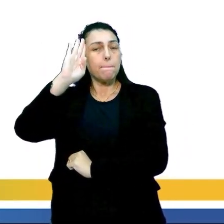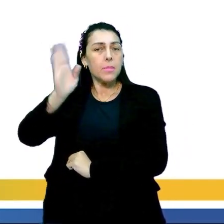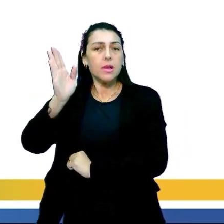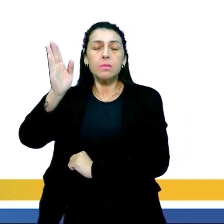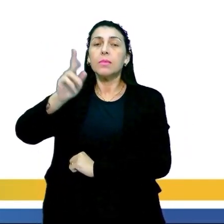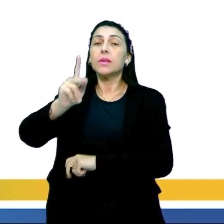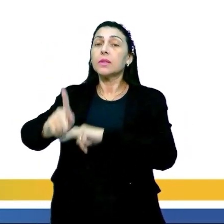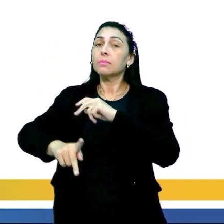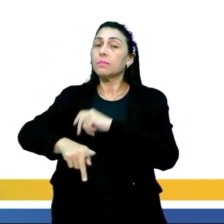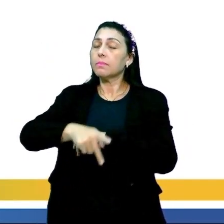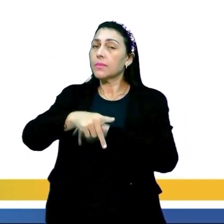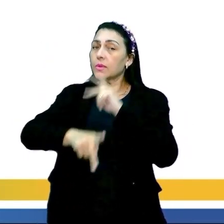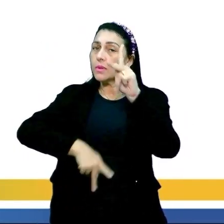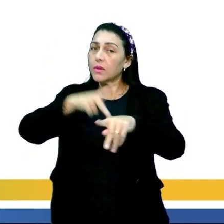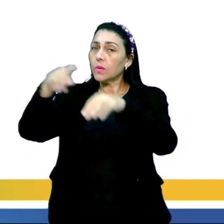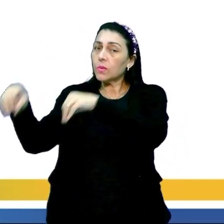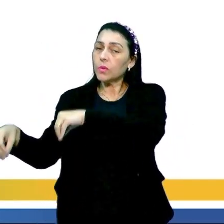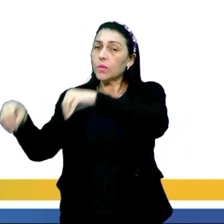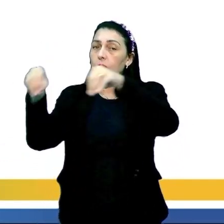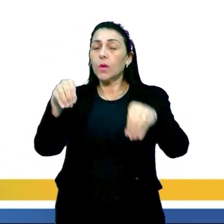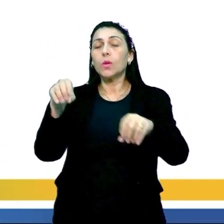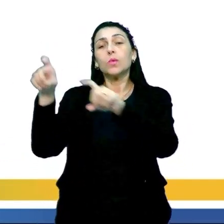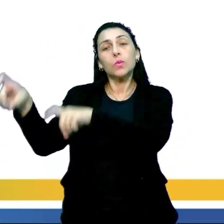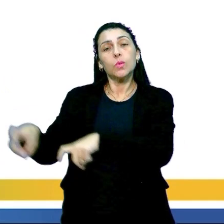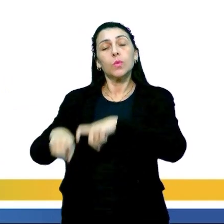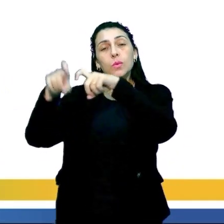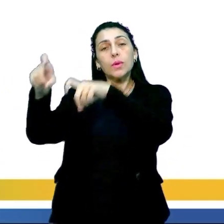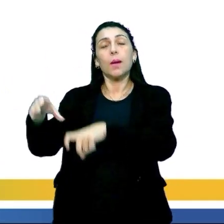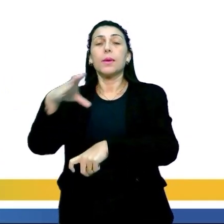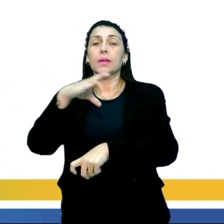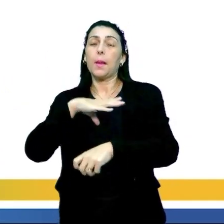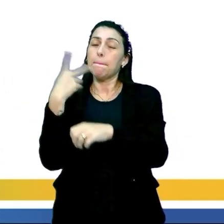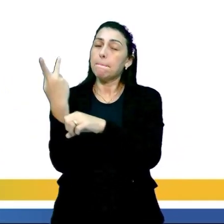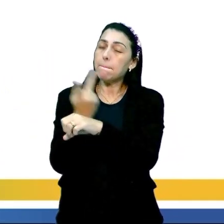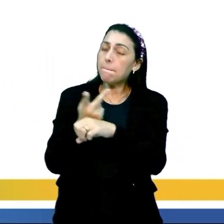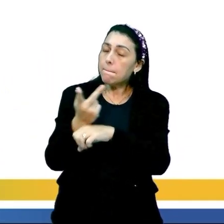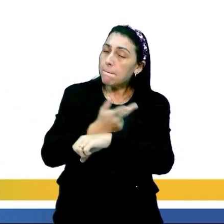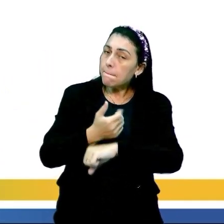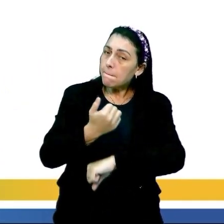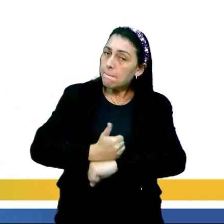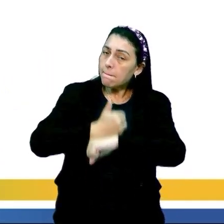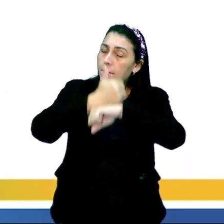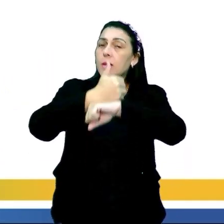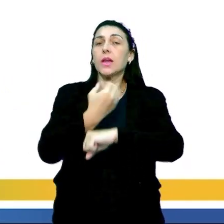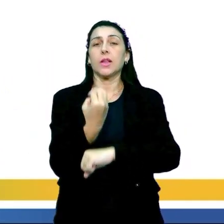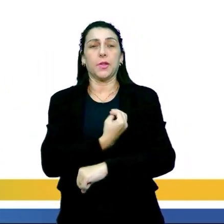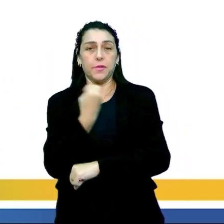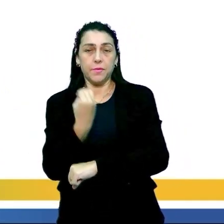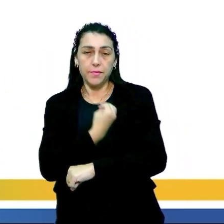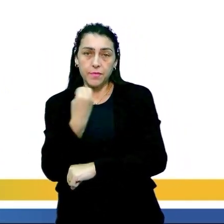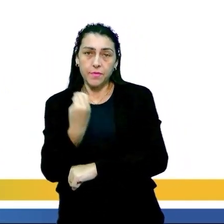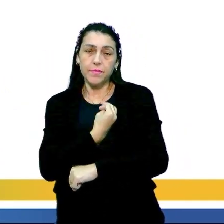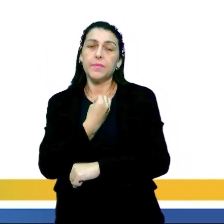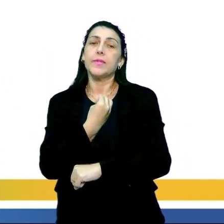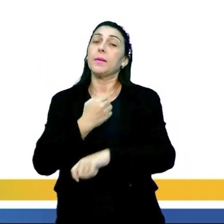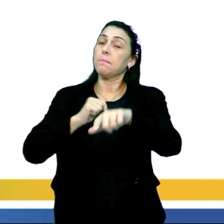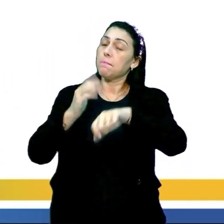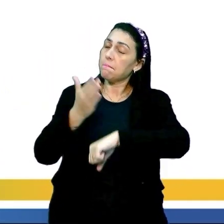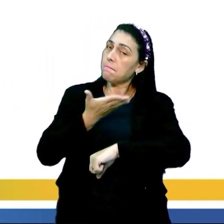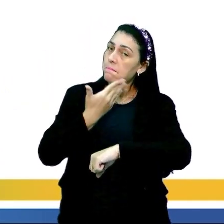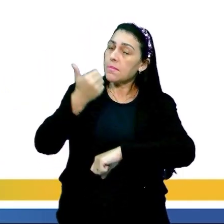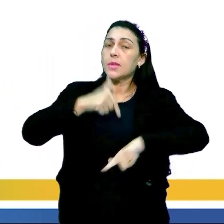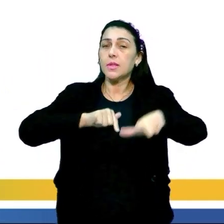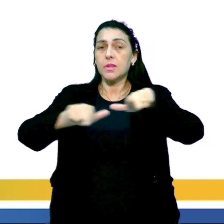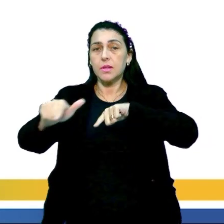se deslocaram do campo para as cidades em busca de melhores condições de vida, em busca de melhores empregos,